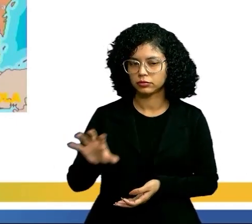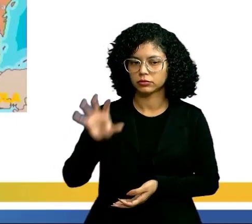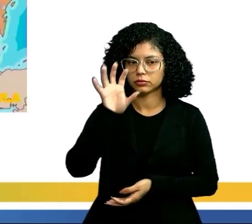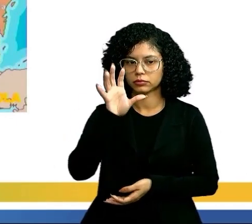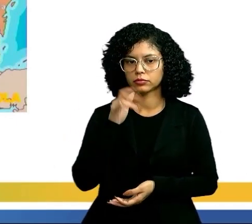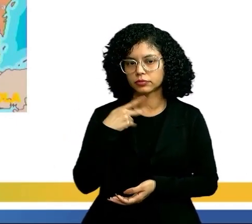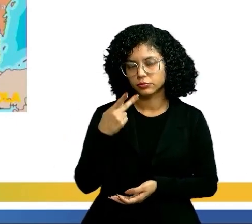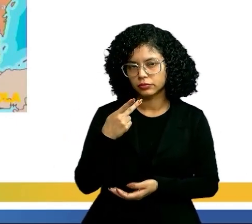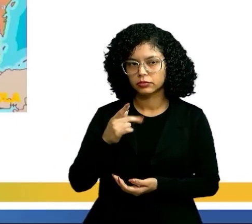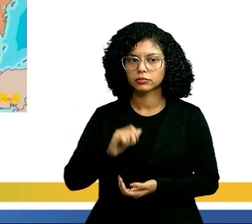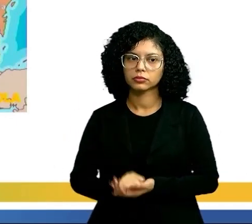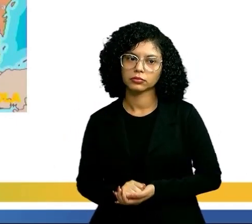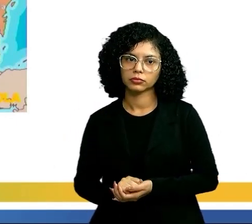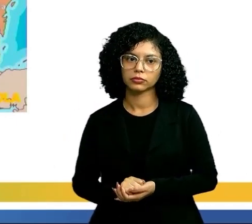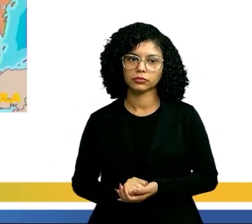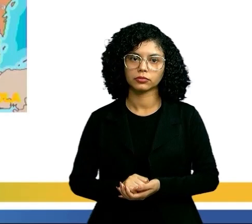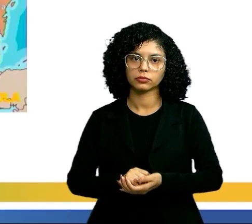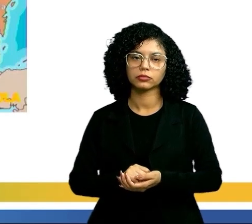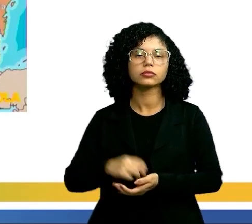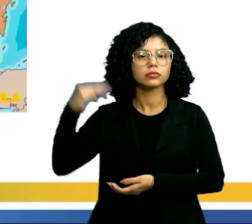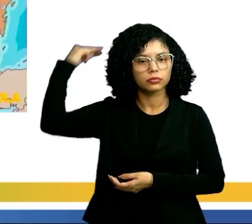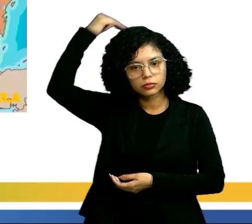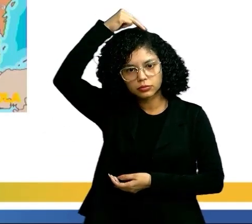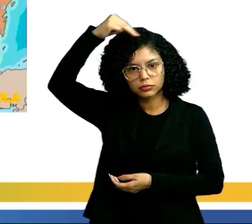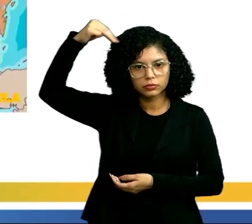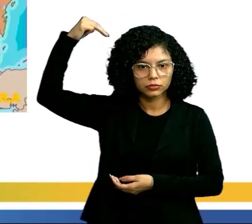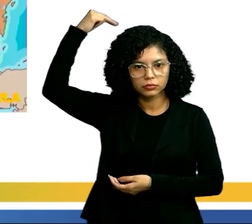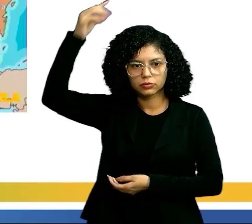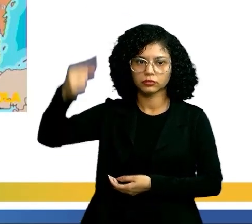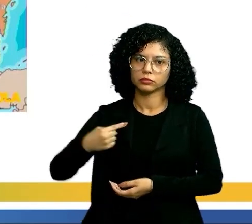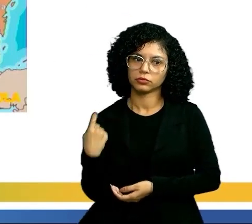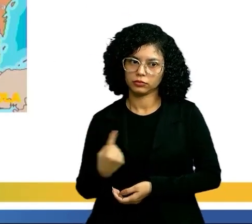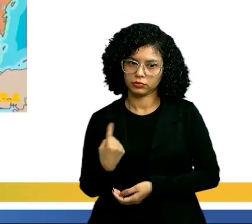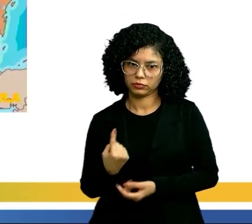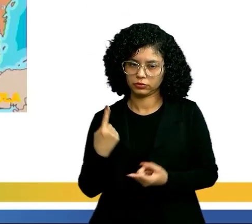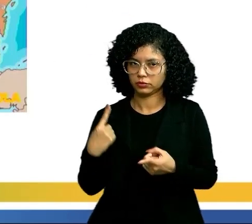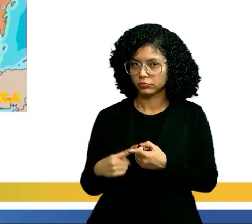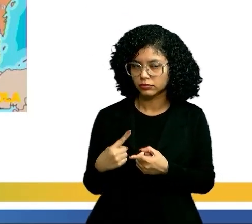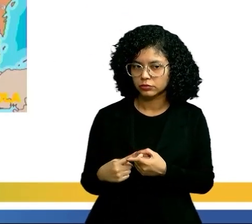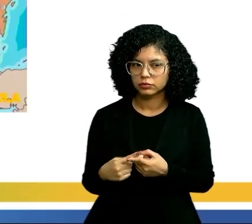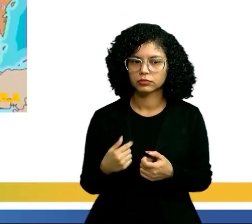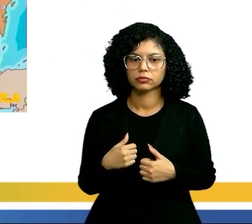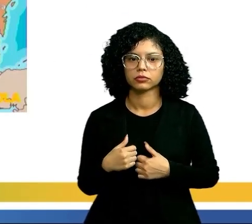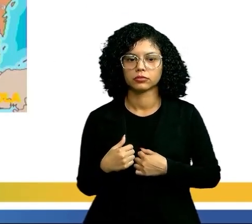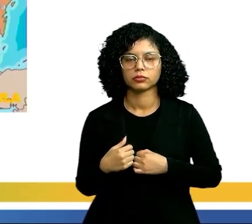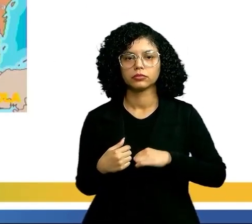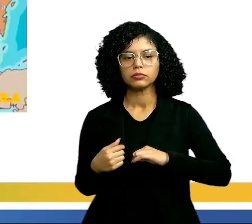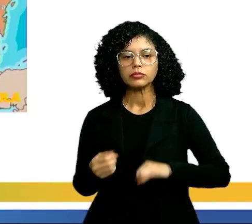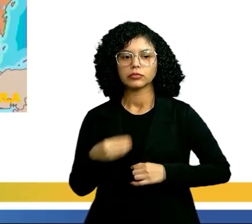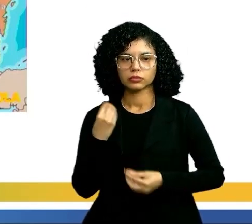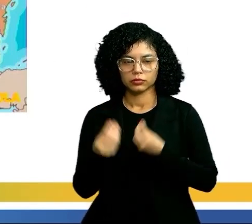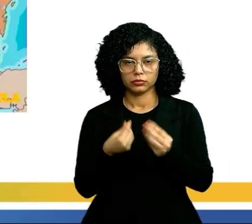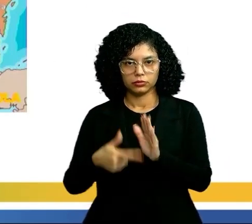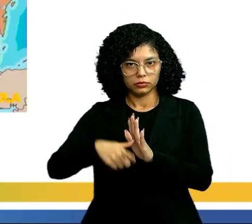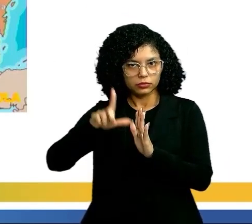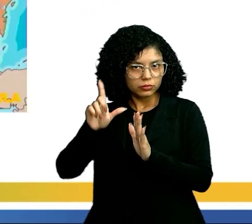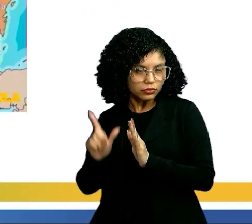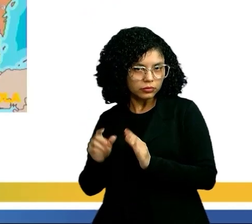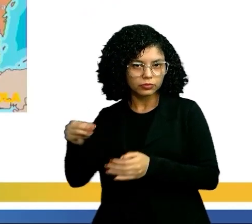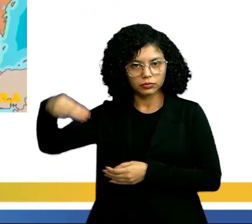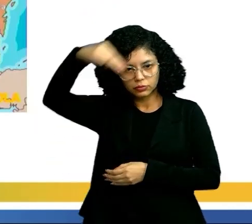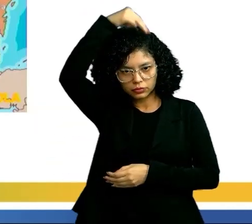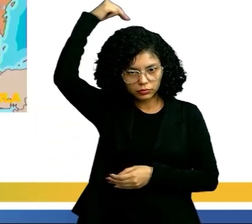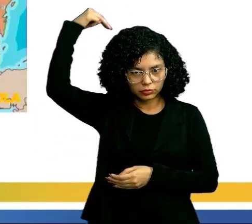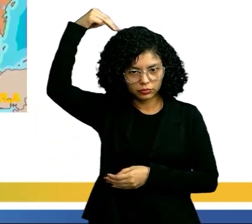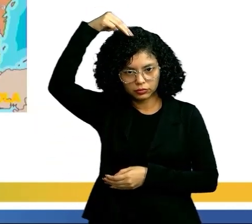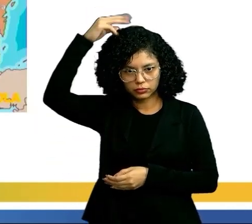subregionalização, digamos assim, o México fica sozinho. Por que o México fica sozinho? Como eu disse para vocês anteriormente, o México é o